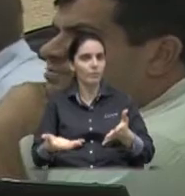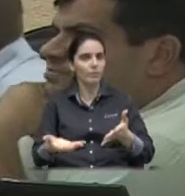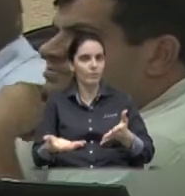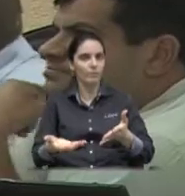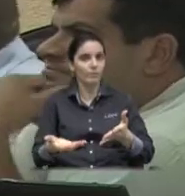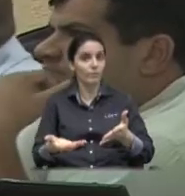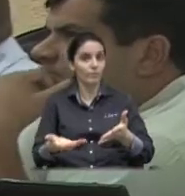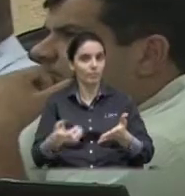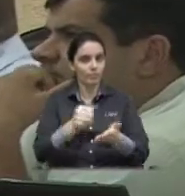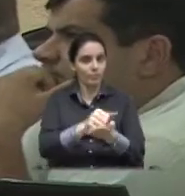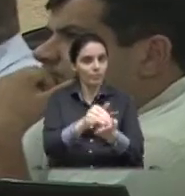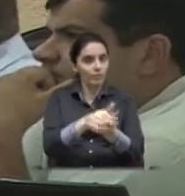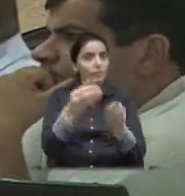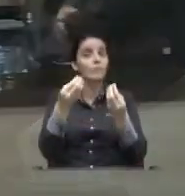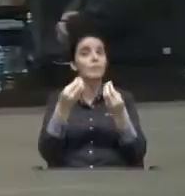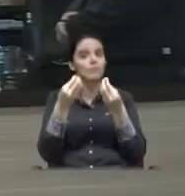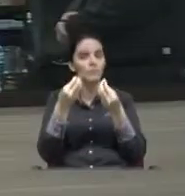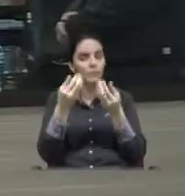a infração ao veículo?